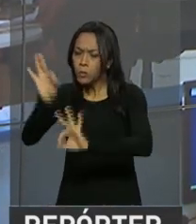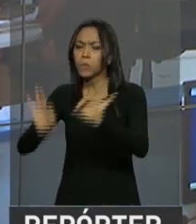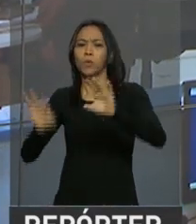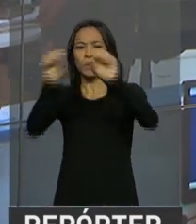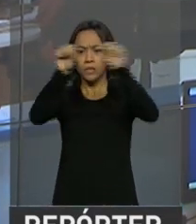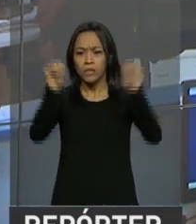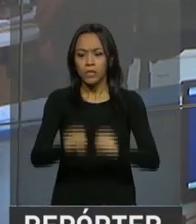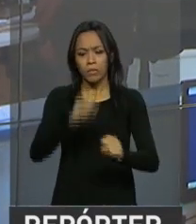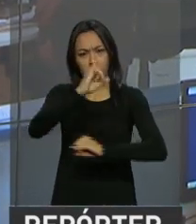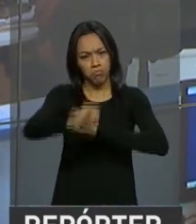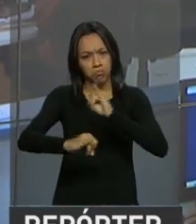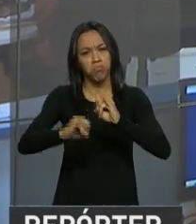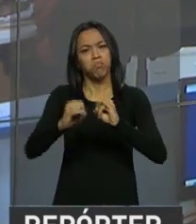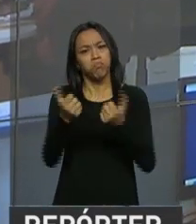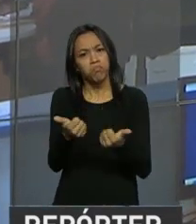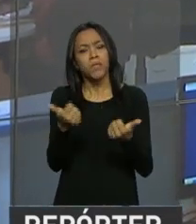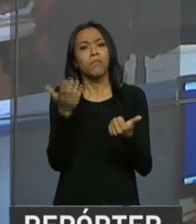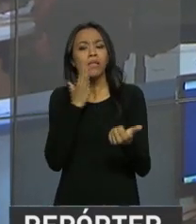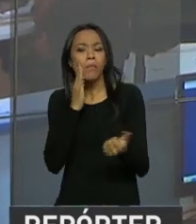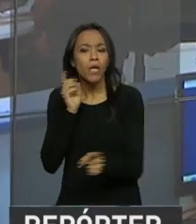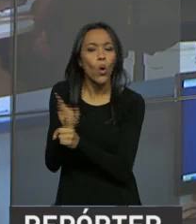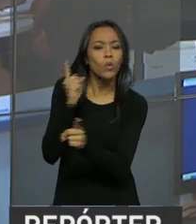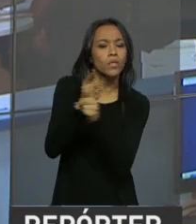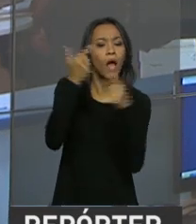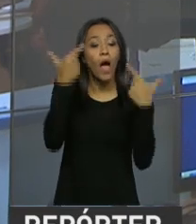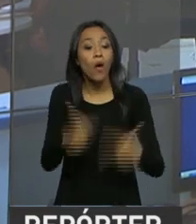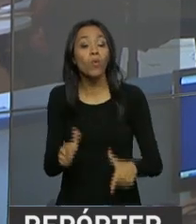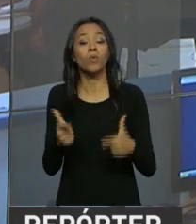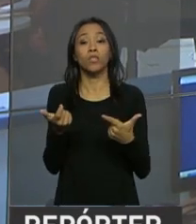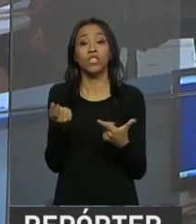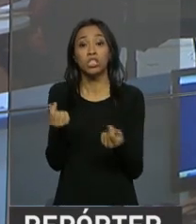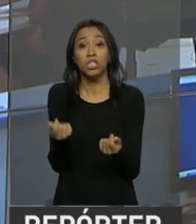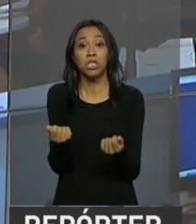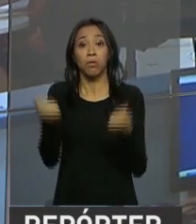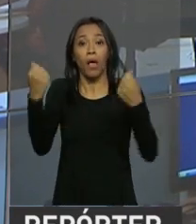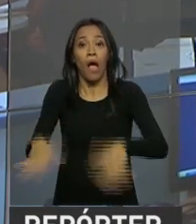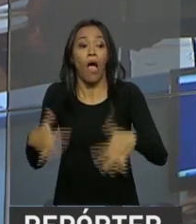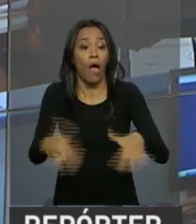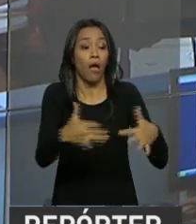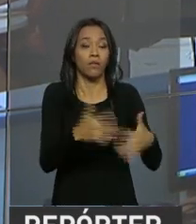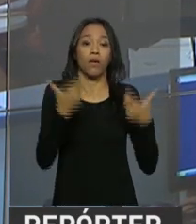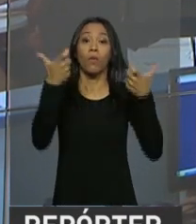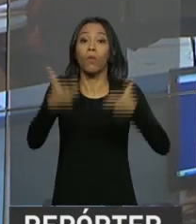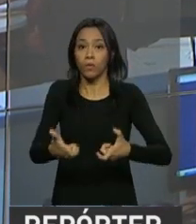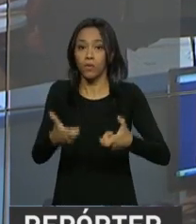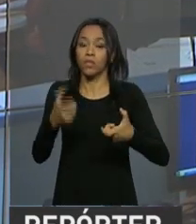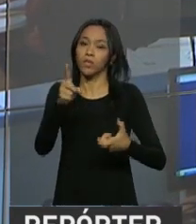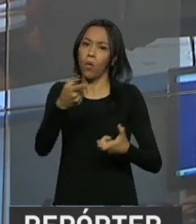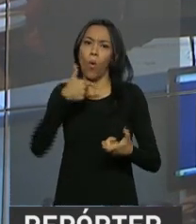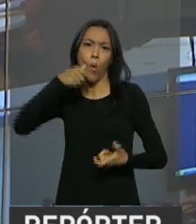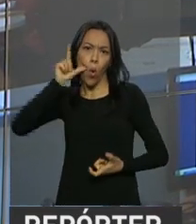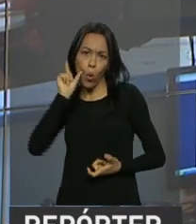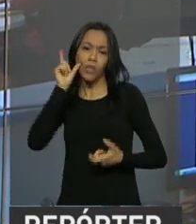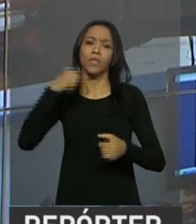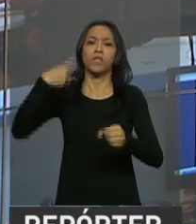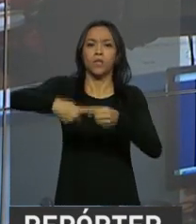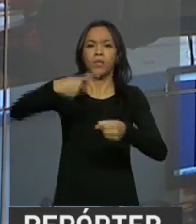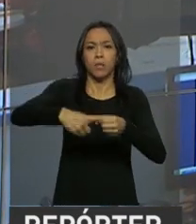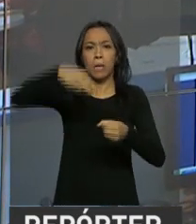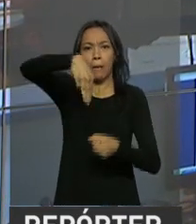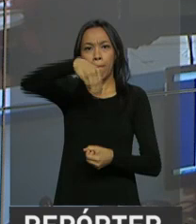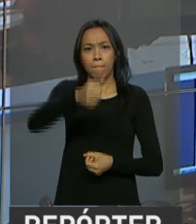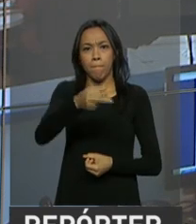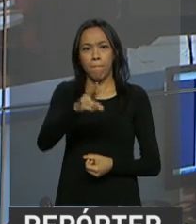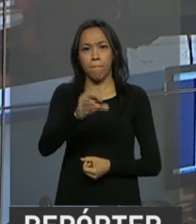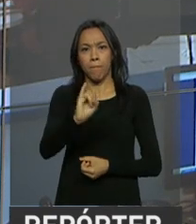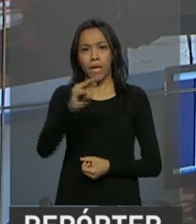SUS para encontrar onde estão os desperdícios de recursos ontem durante uma visita ao Hospital Municipal de Maringá no Paraná